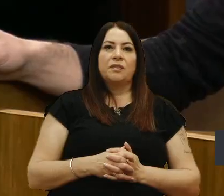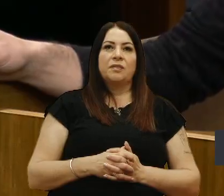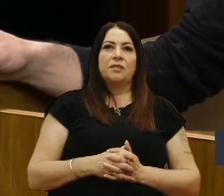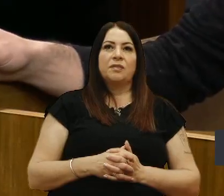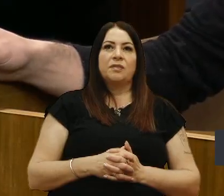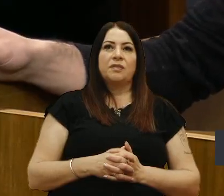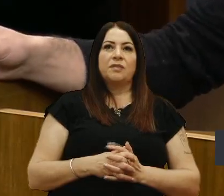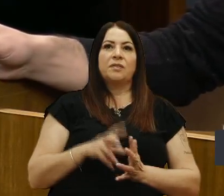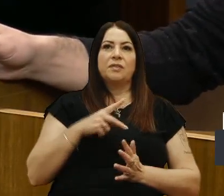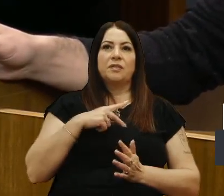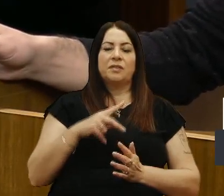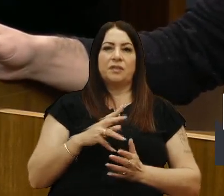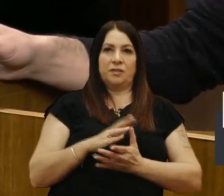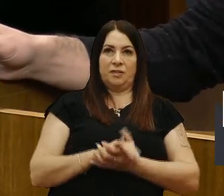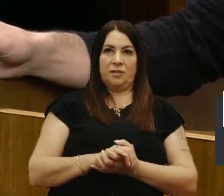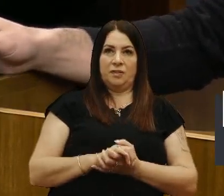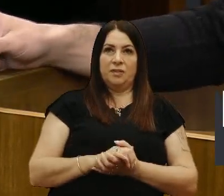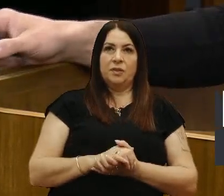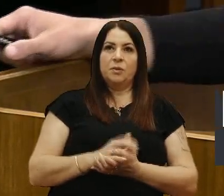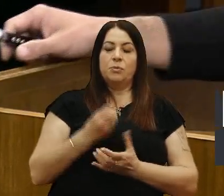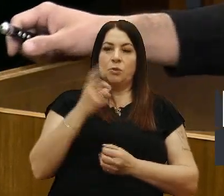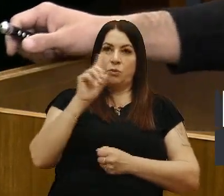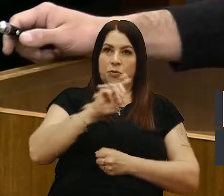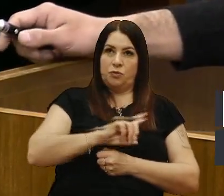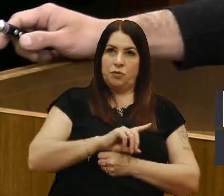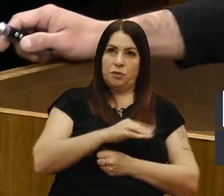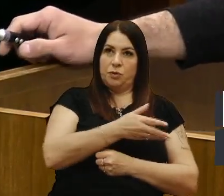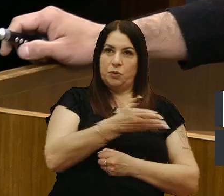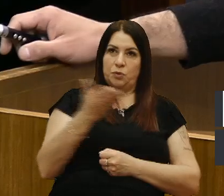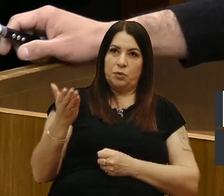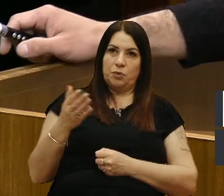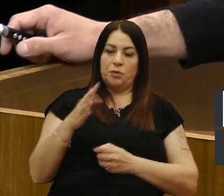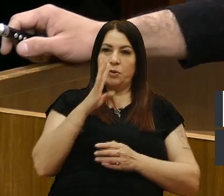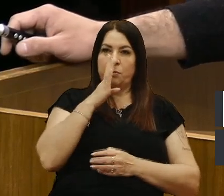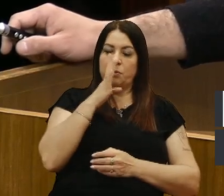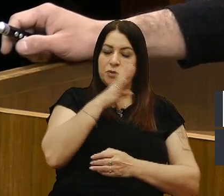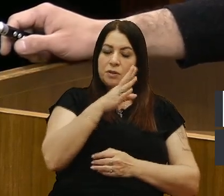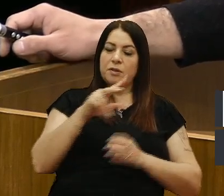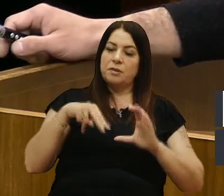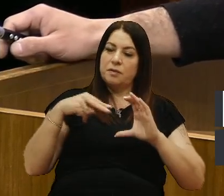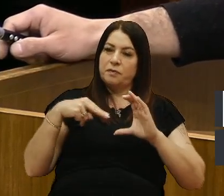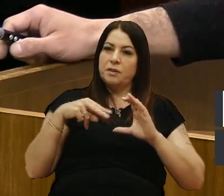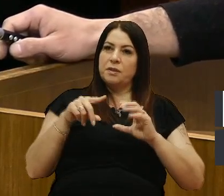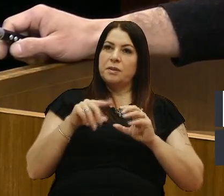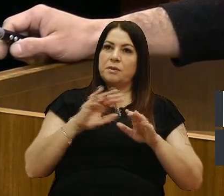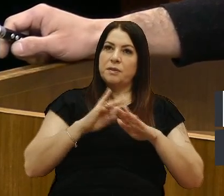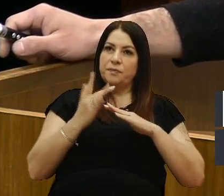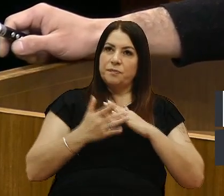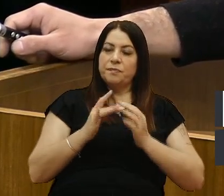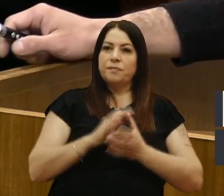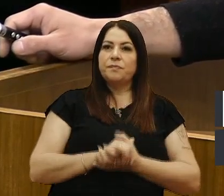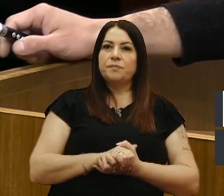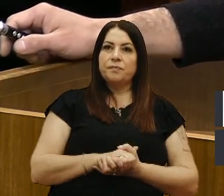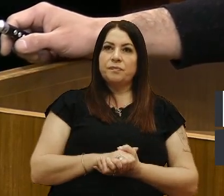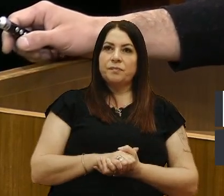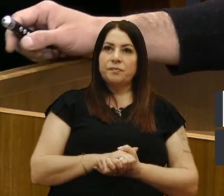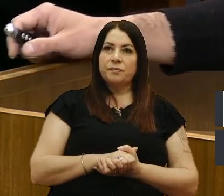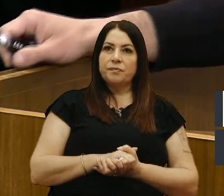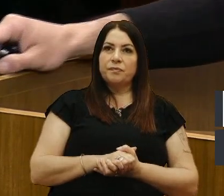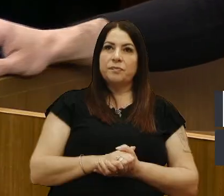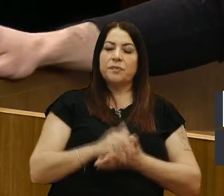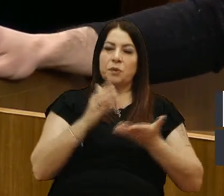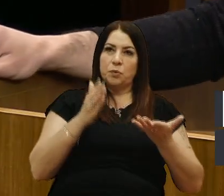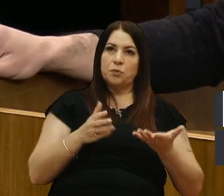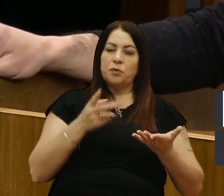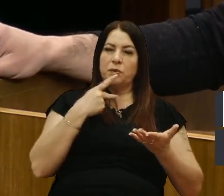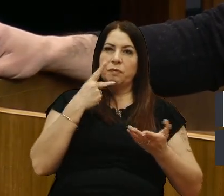Nobre presidente, meu muito bom dia a todos que estão nos prestigiando aí para a TV Câmara, demais redes sociais. Hoje